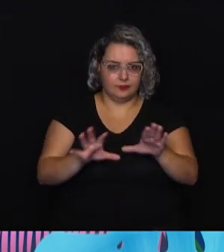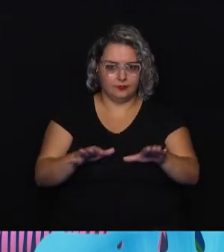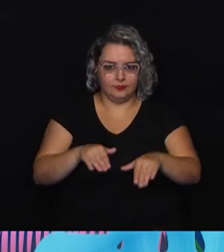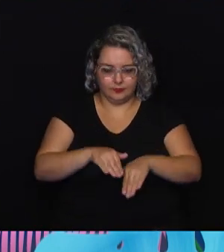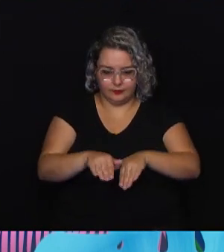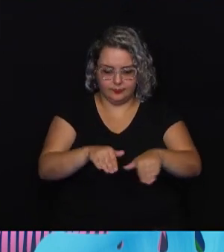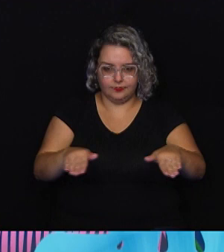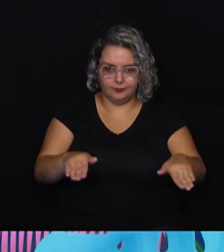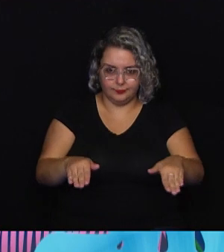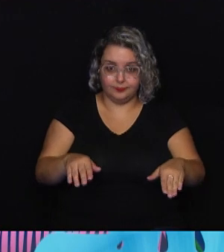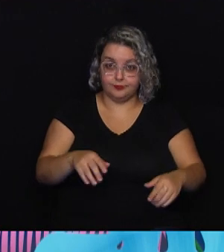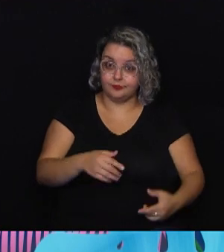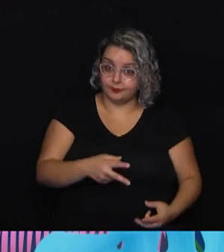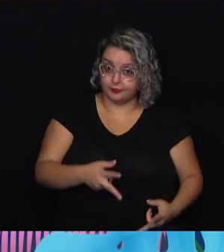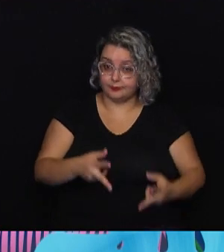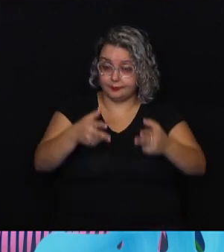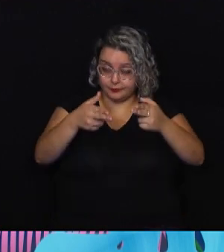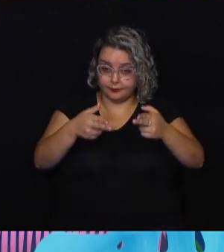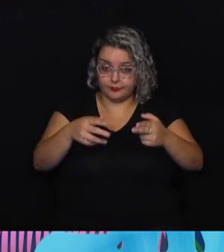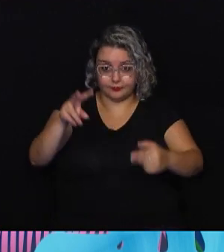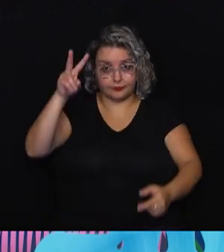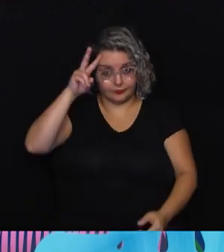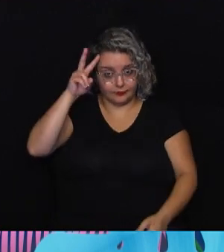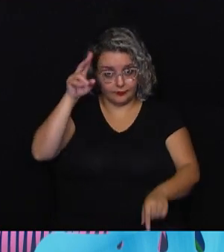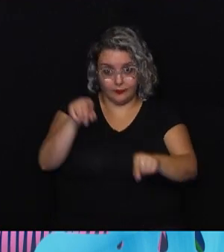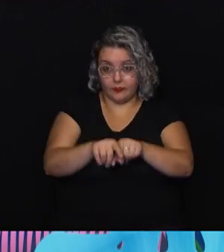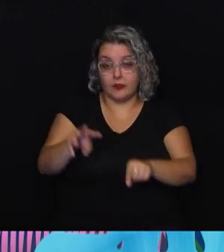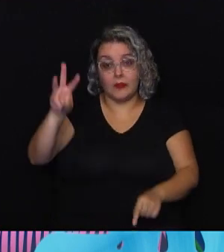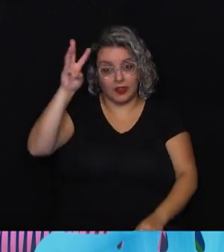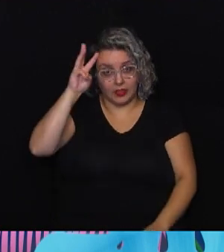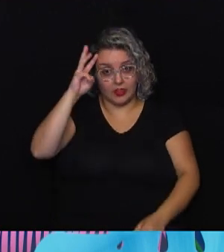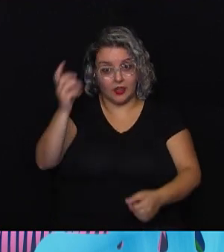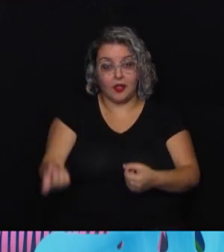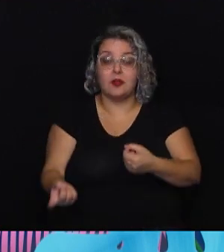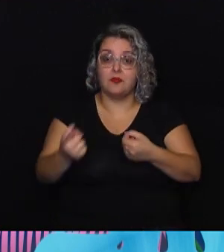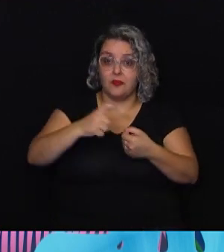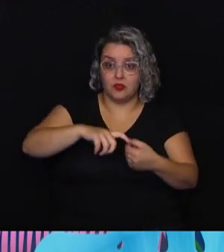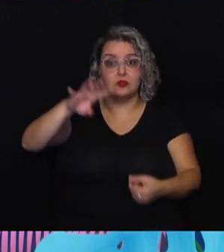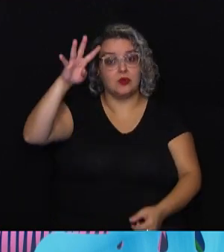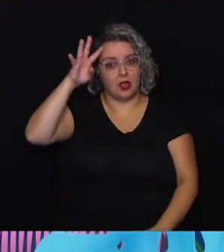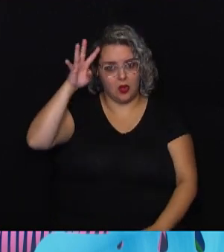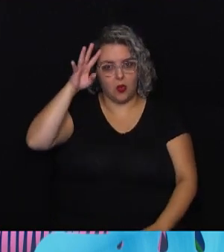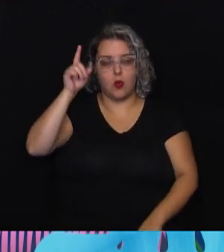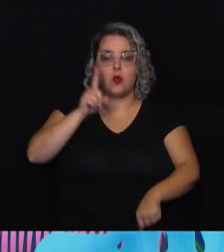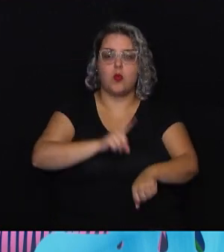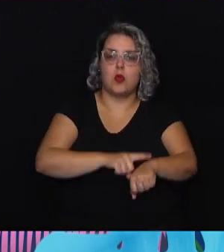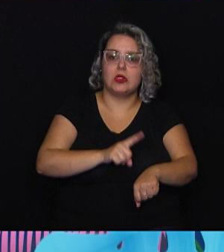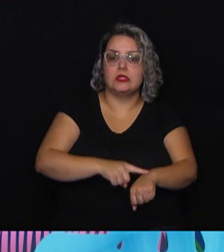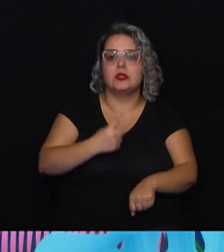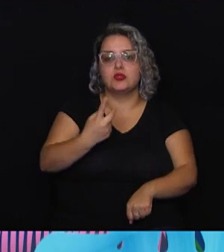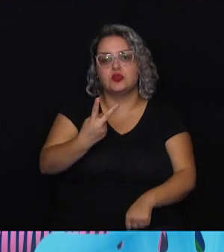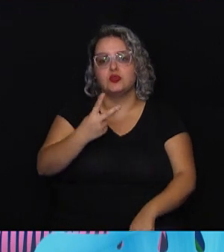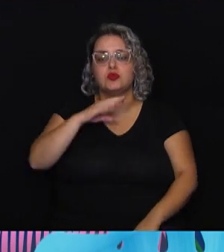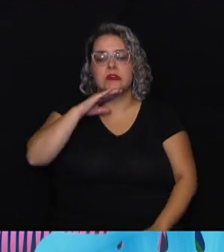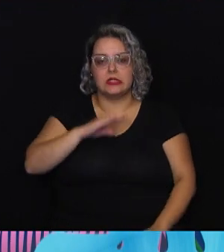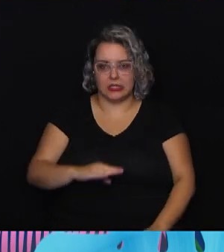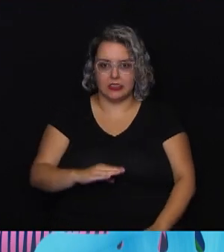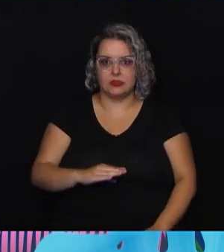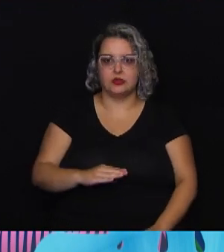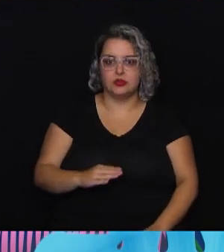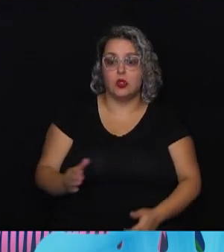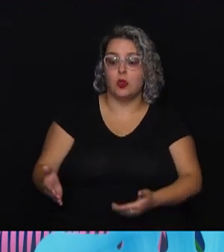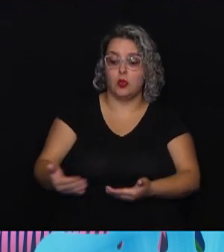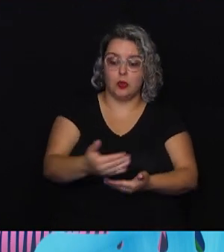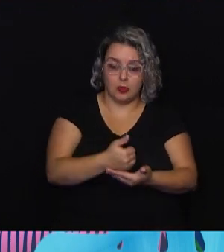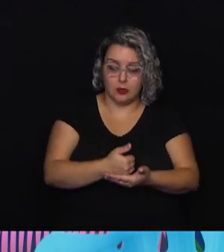fica suspenso na segunda e terça-feira de carnaval e será retomado na quarta-feira a partir das 2 horas da tarde. O recolhimento